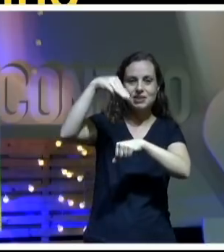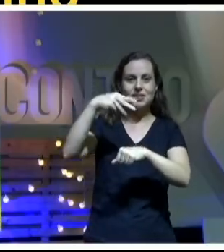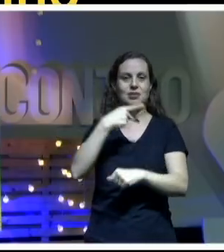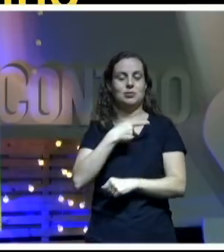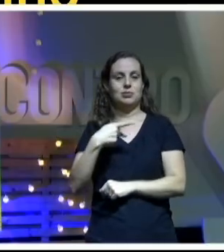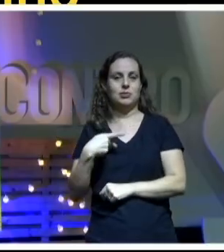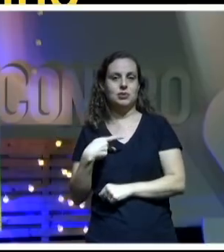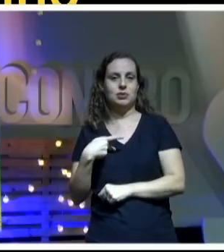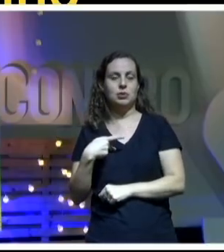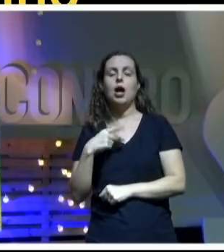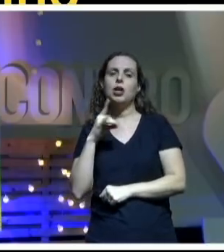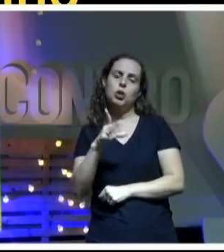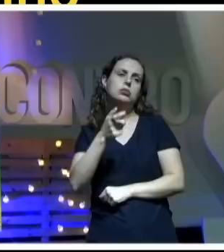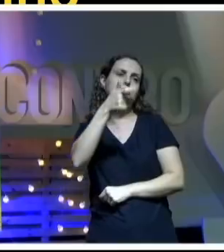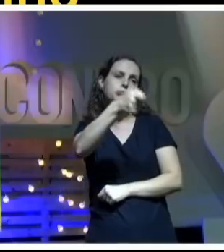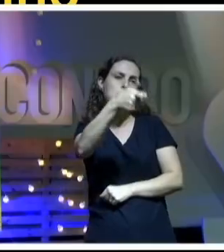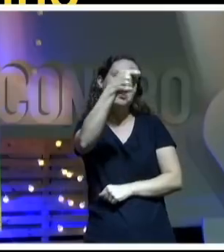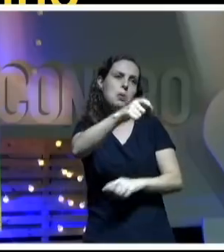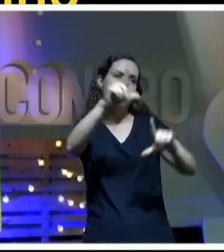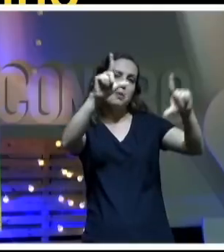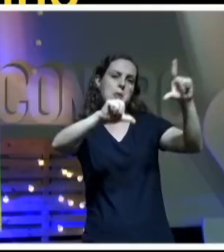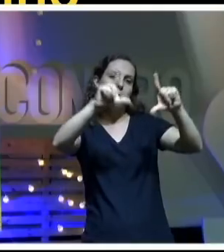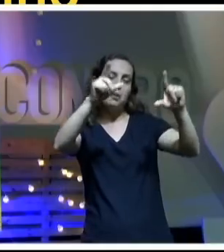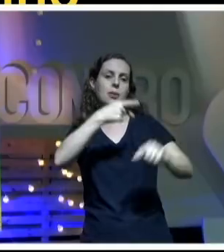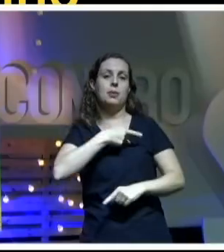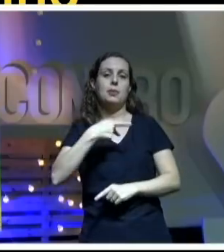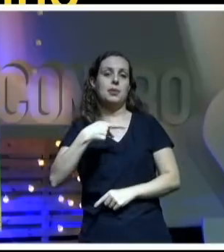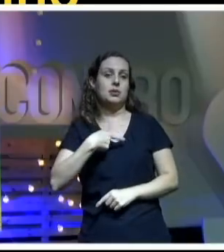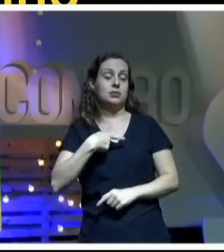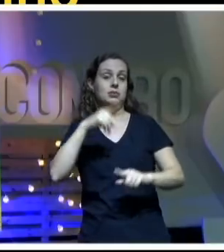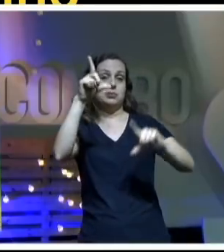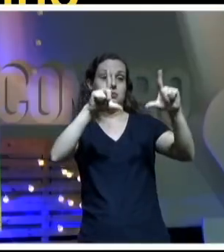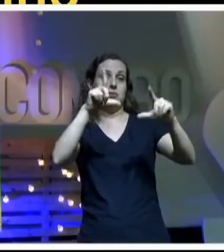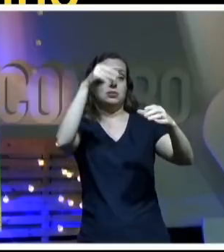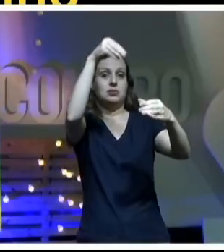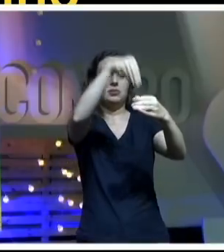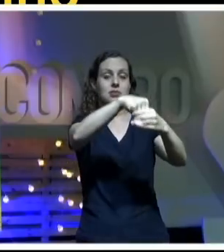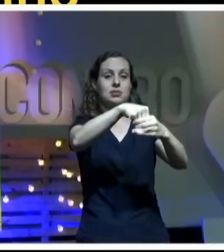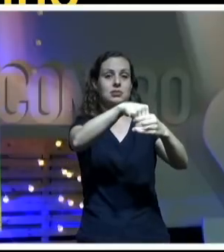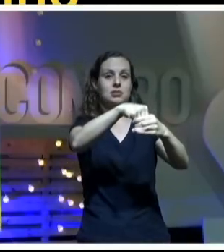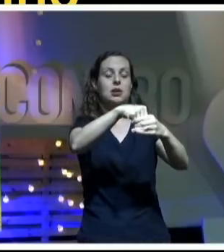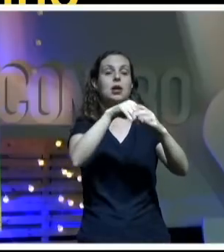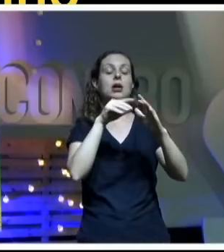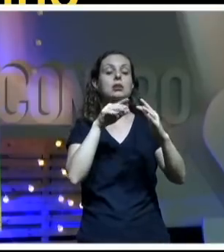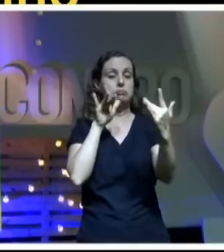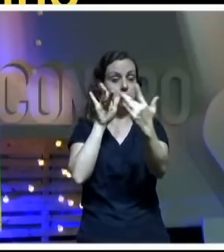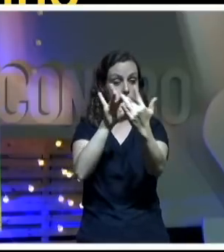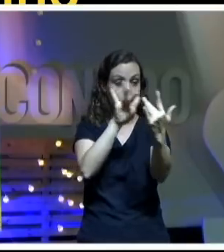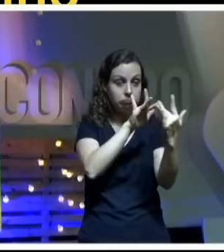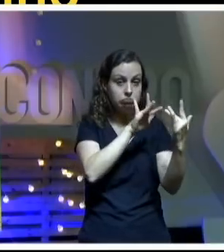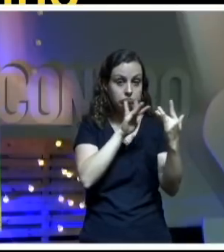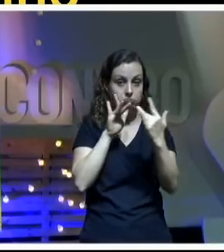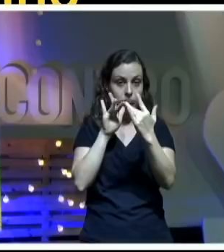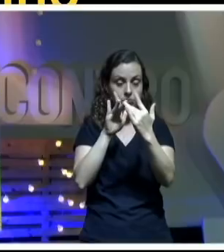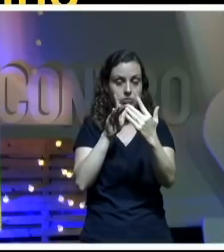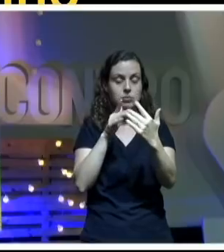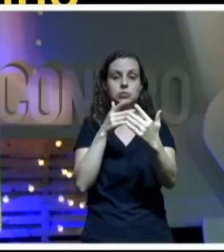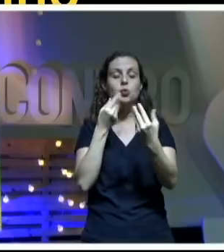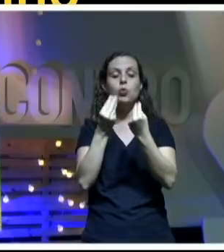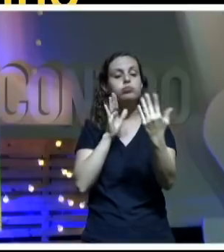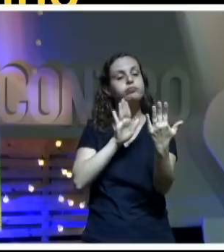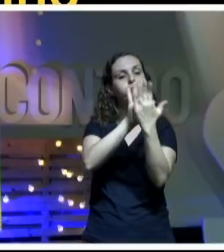pastor da televisão que serve o seu rebanho sem nunca ver do qual não conhece os problemas permanecendo distante